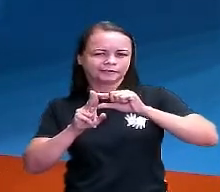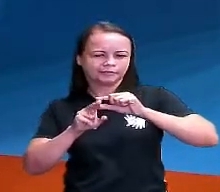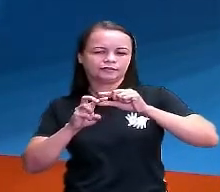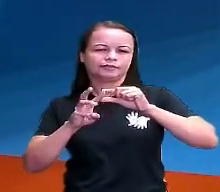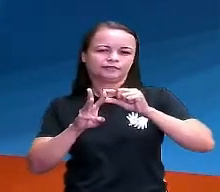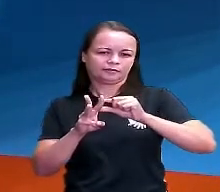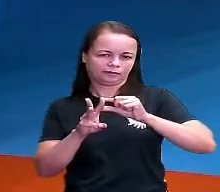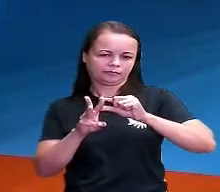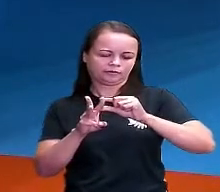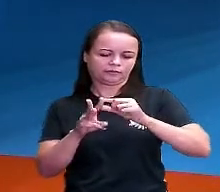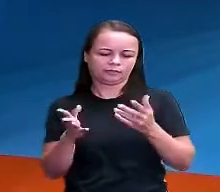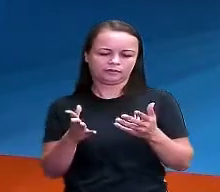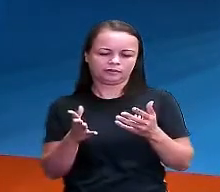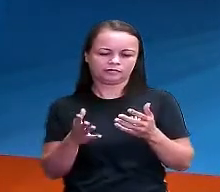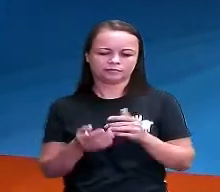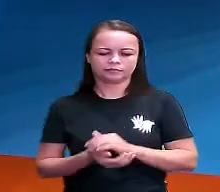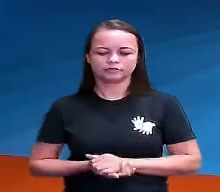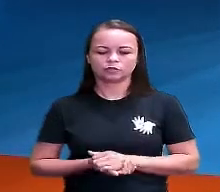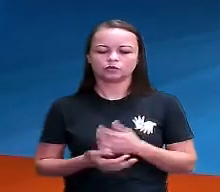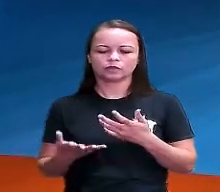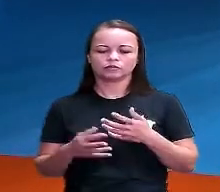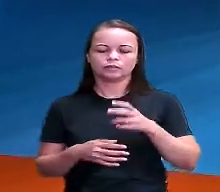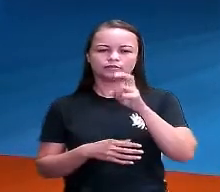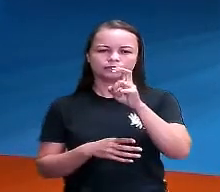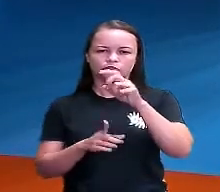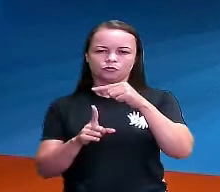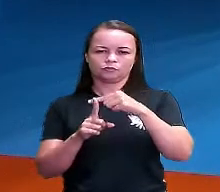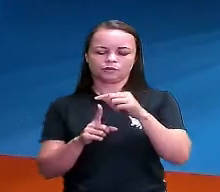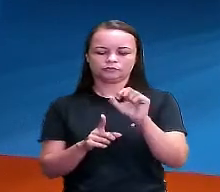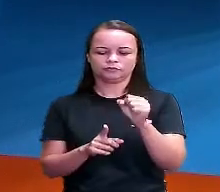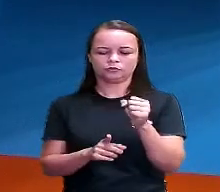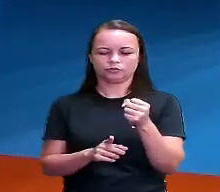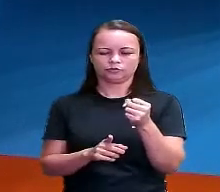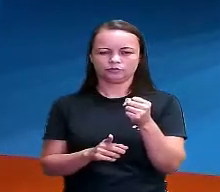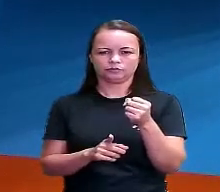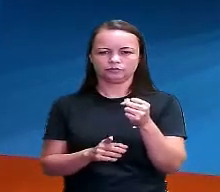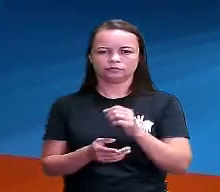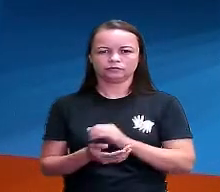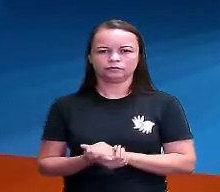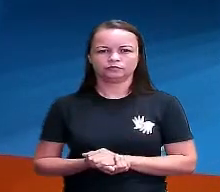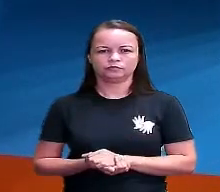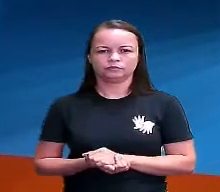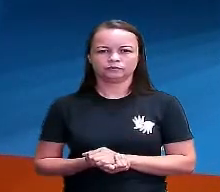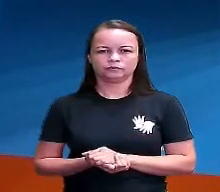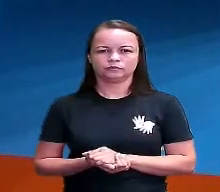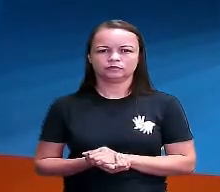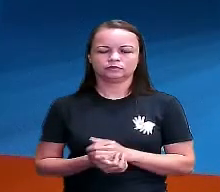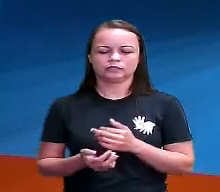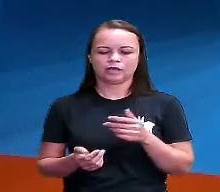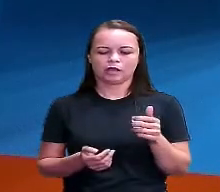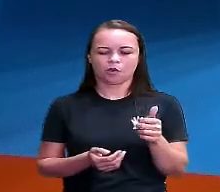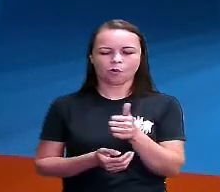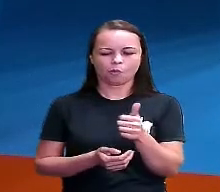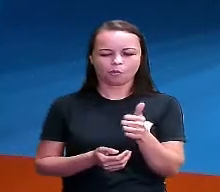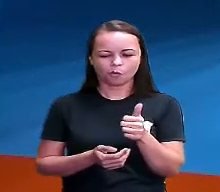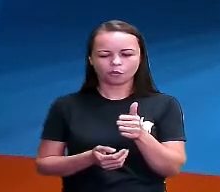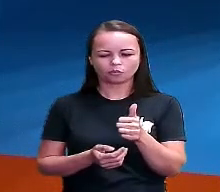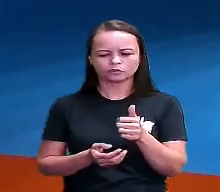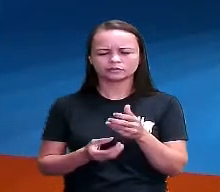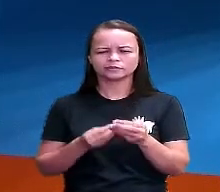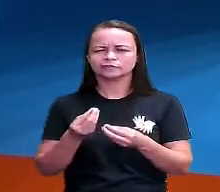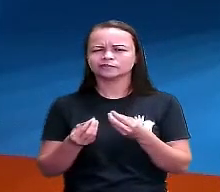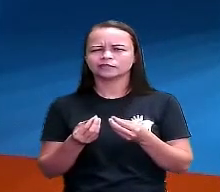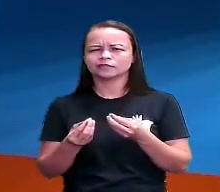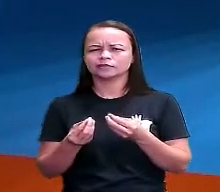centena. Quanto é 5 mais 8, gente? Dá 11. E aí eu vou poder botar o